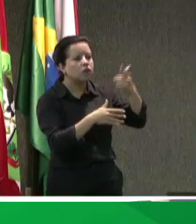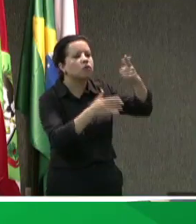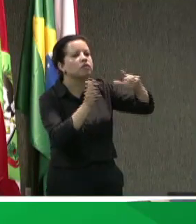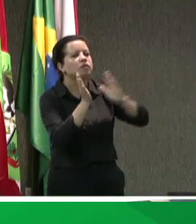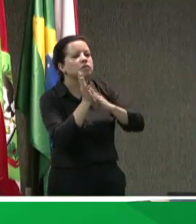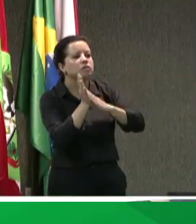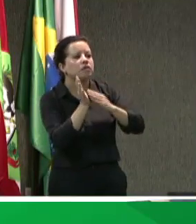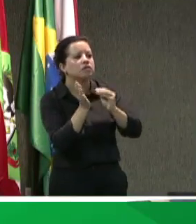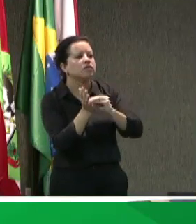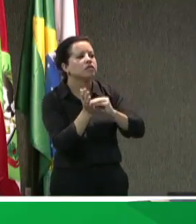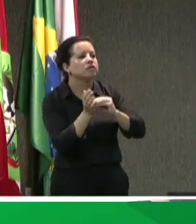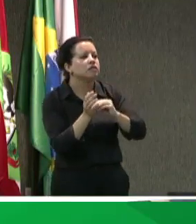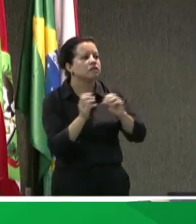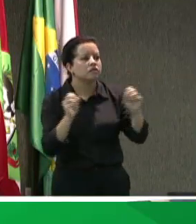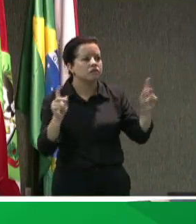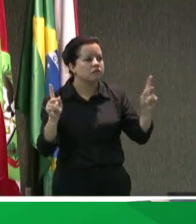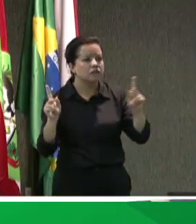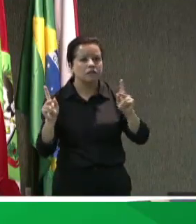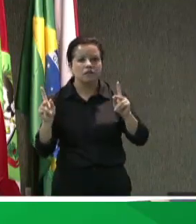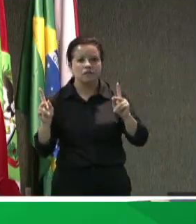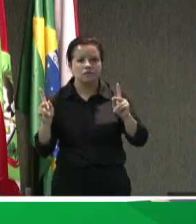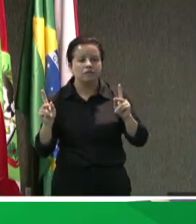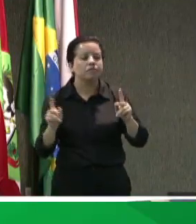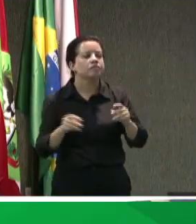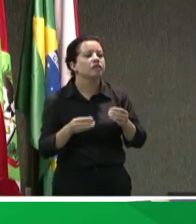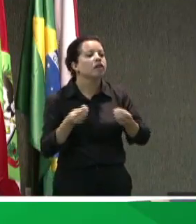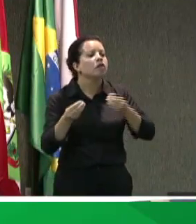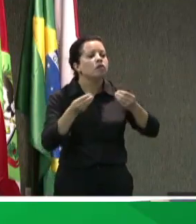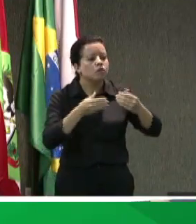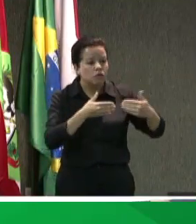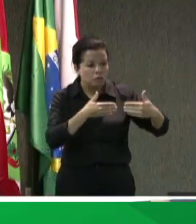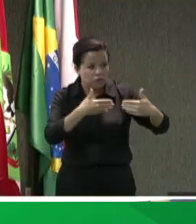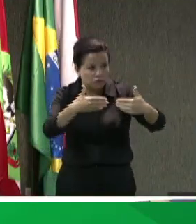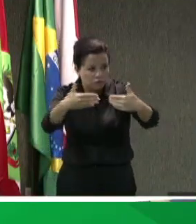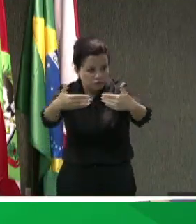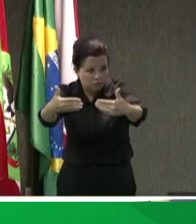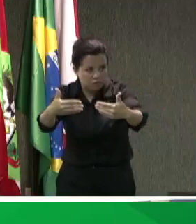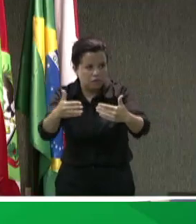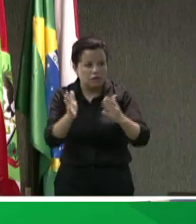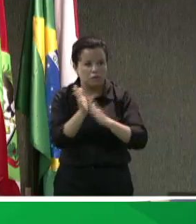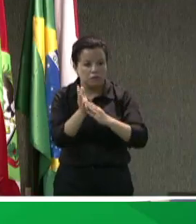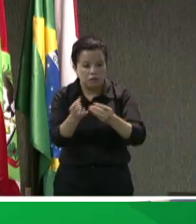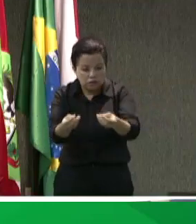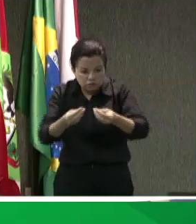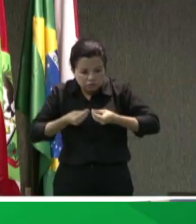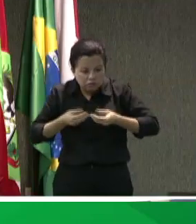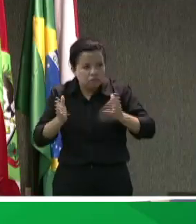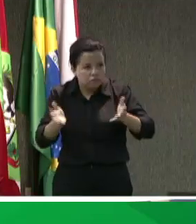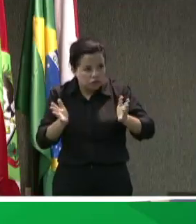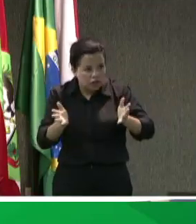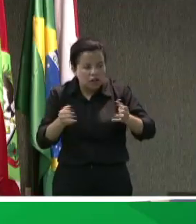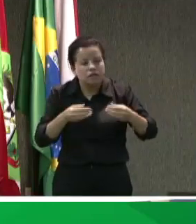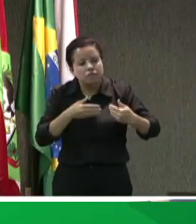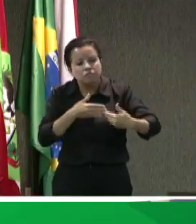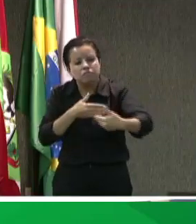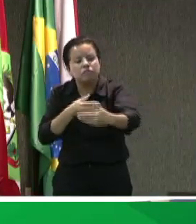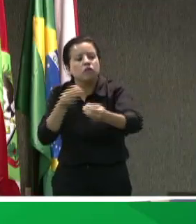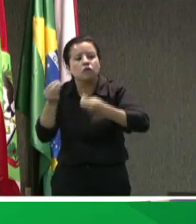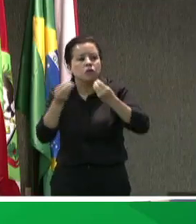ainda? Ok? Então, como nós vamos proceder aqui? Pelo que eu compreendi, é esse o